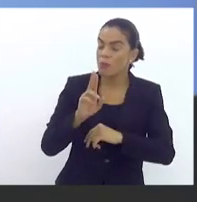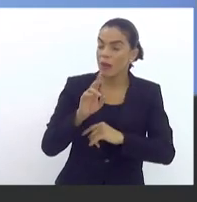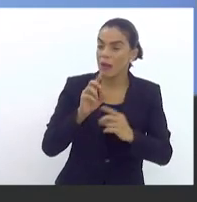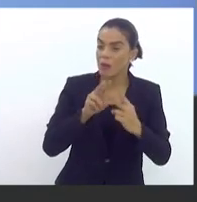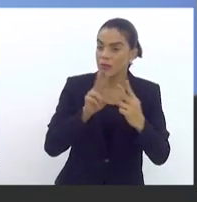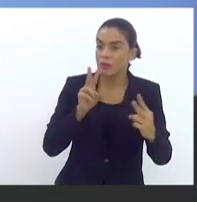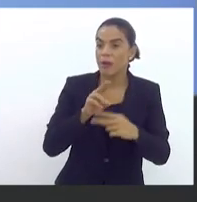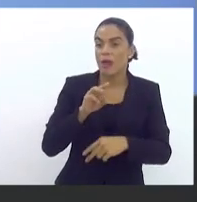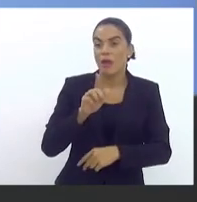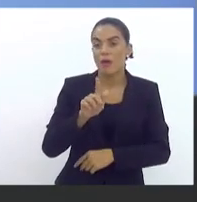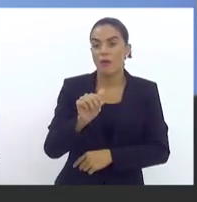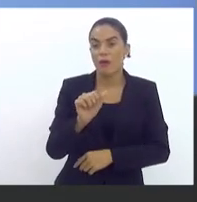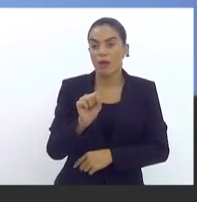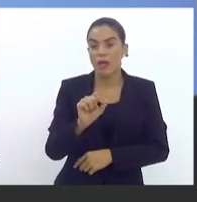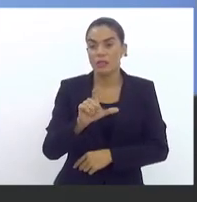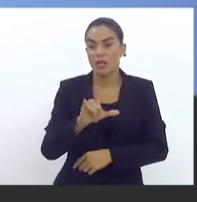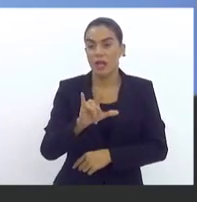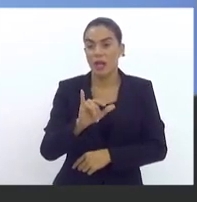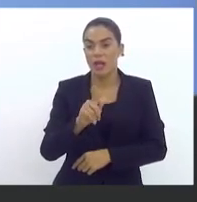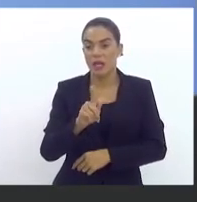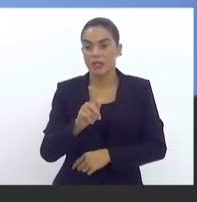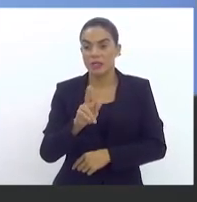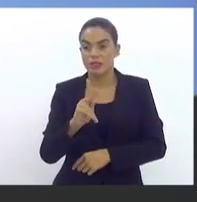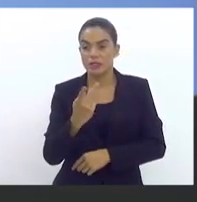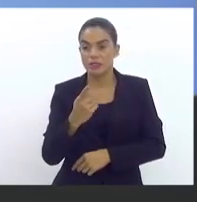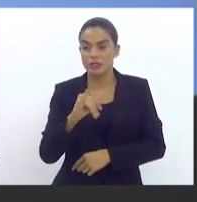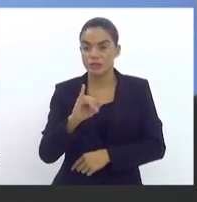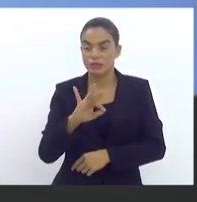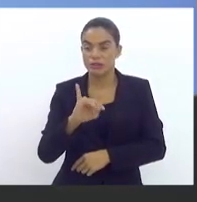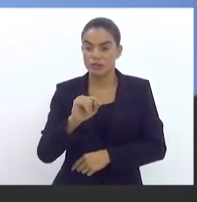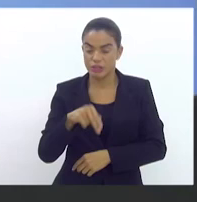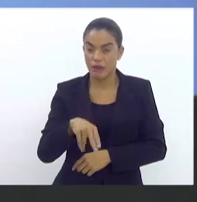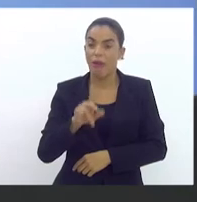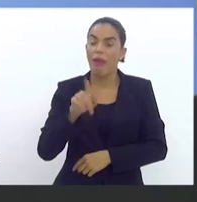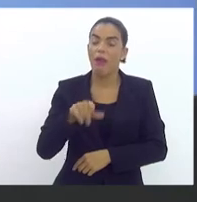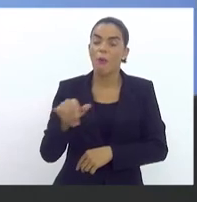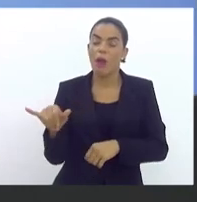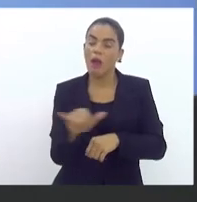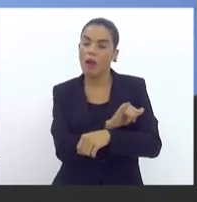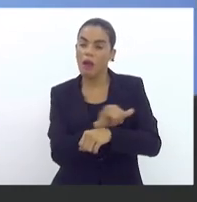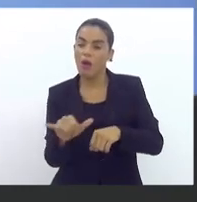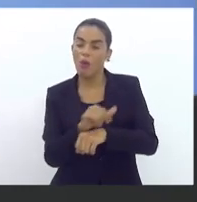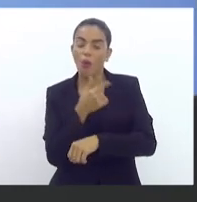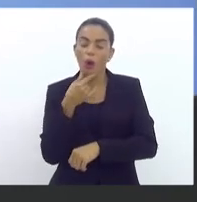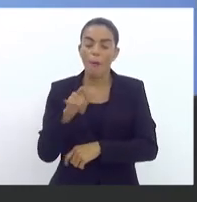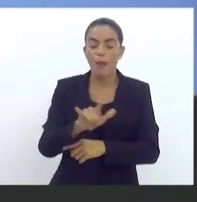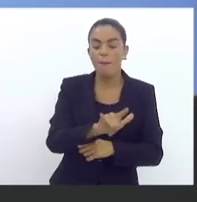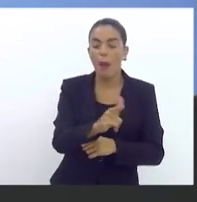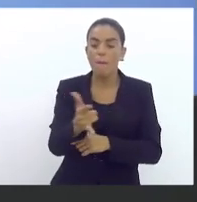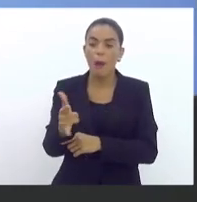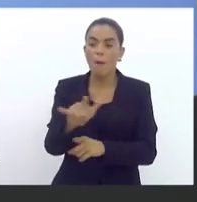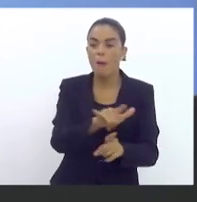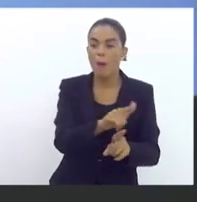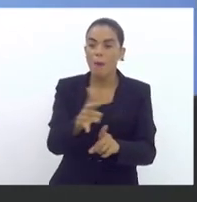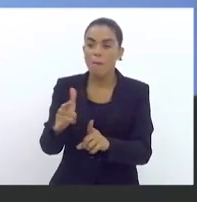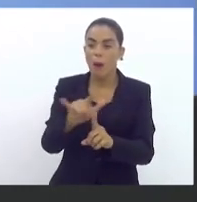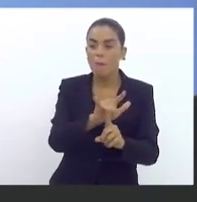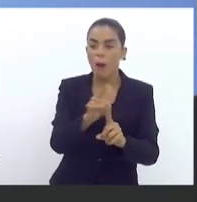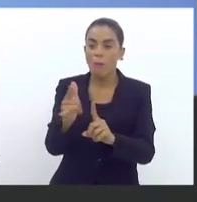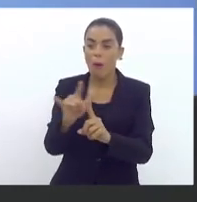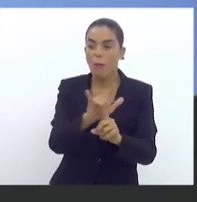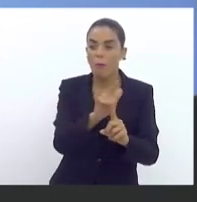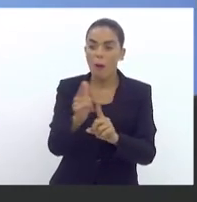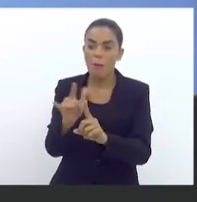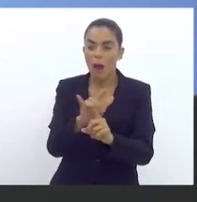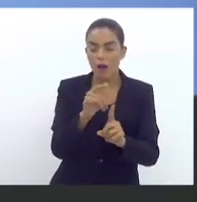o Gas Light Light também é uma manipulação do homem para tentar inverter uma situação é